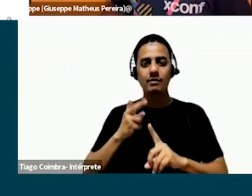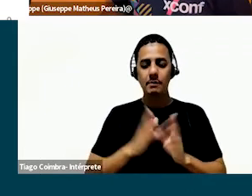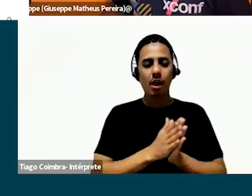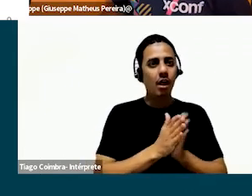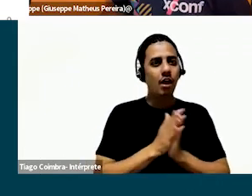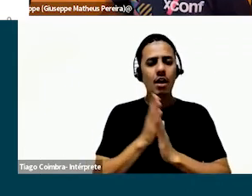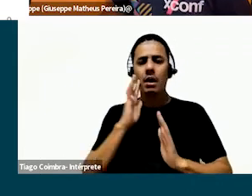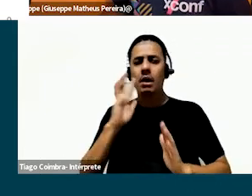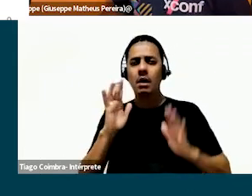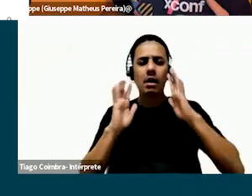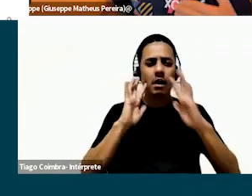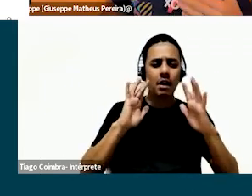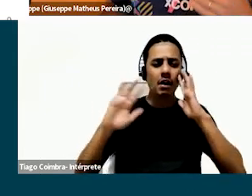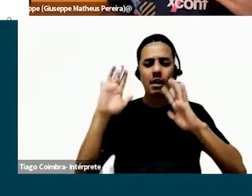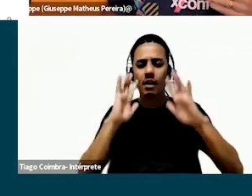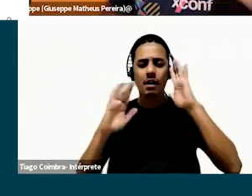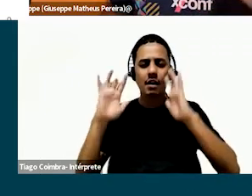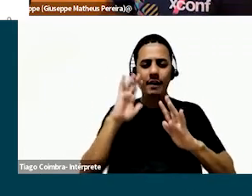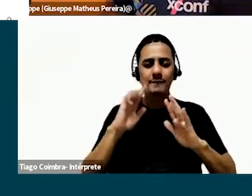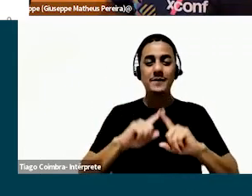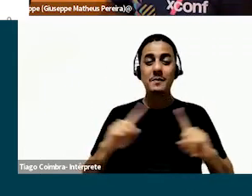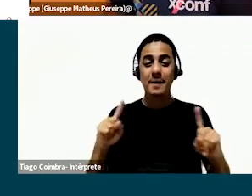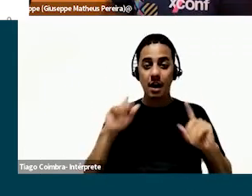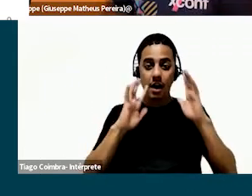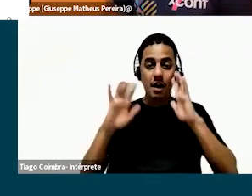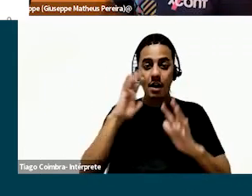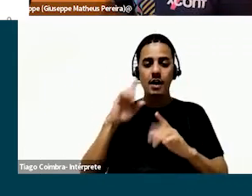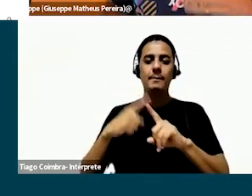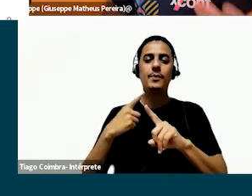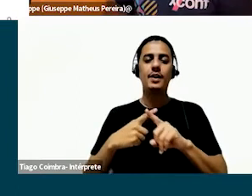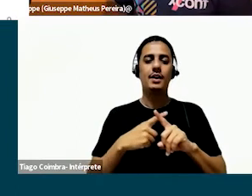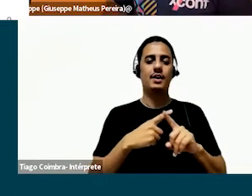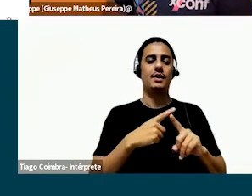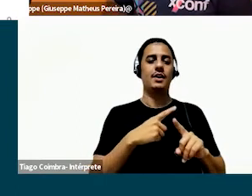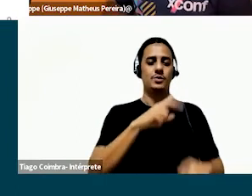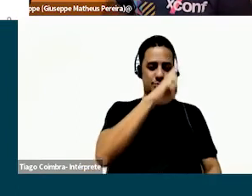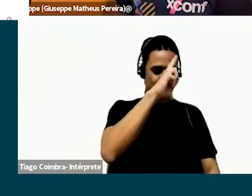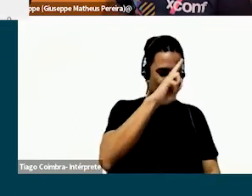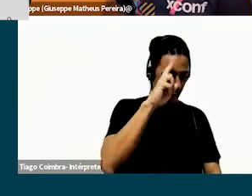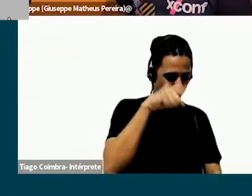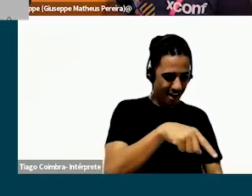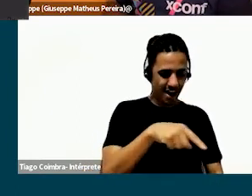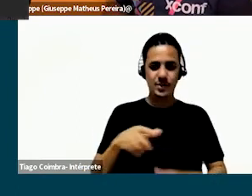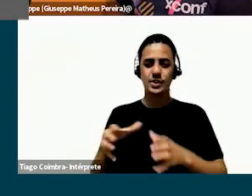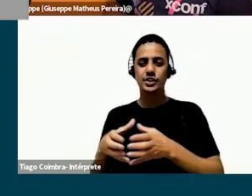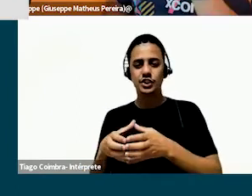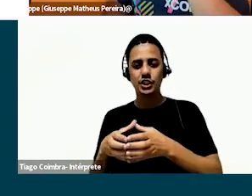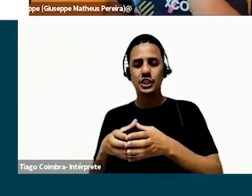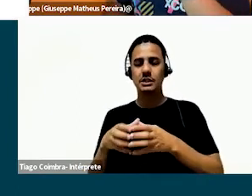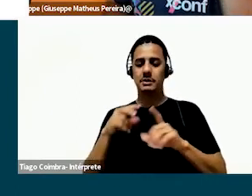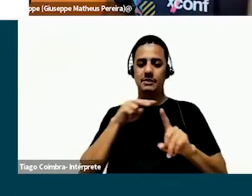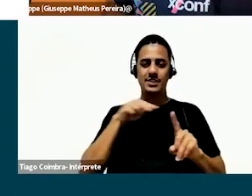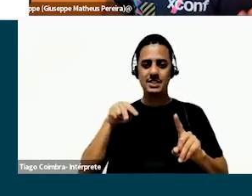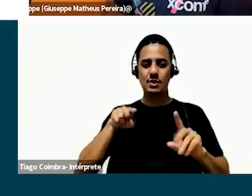especulações. E as especulações nascem por causa da distância do time da jornada do usuário, né?